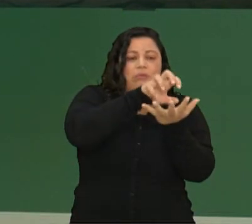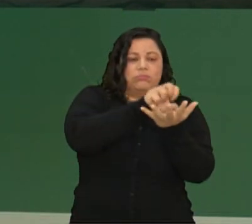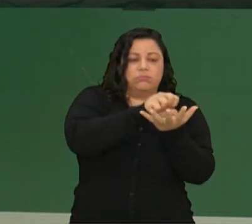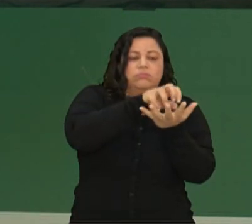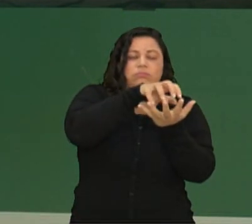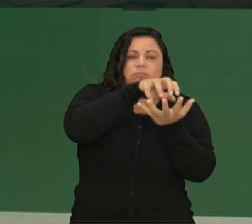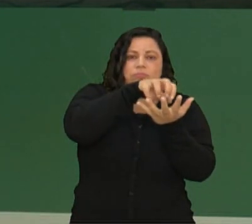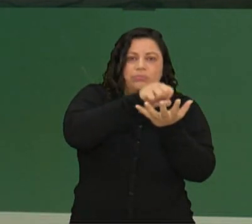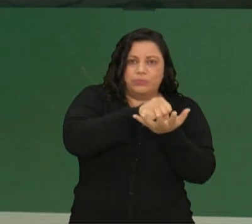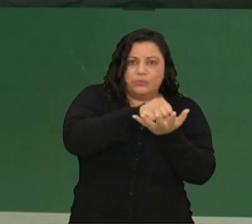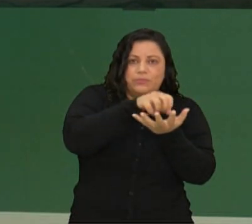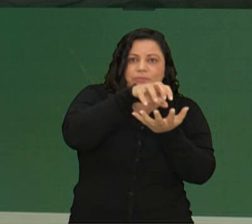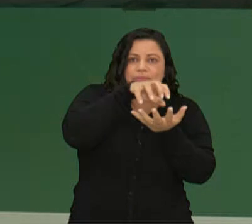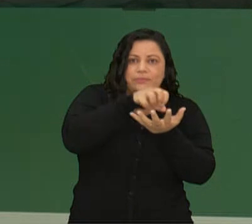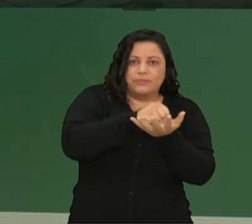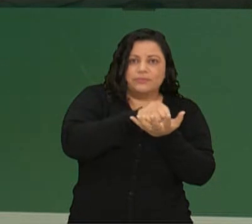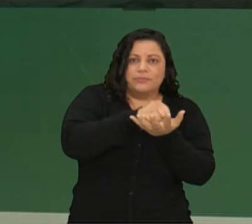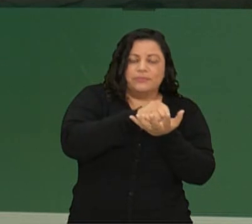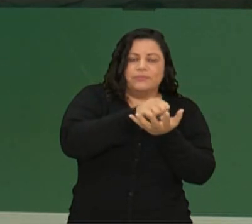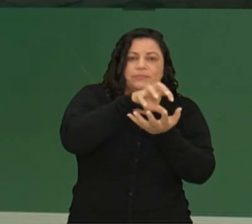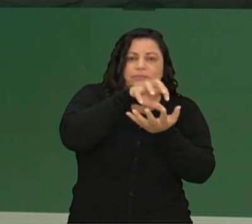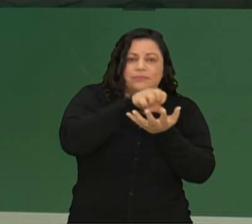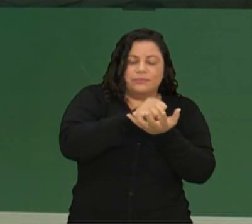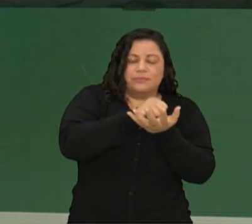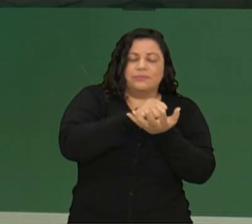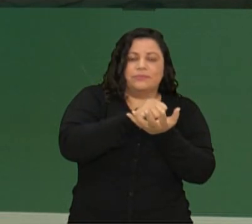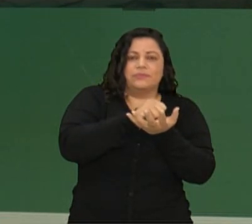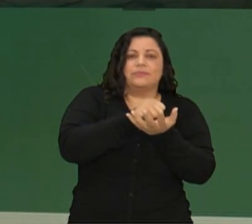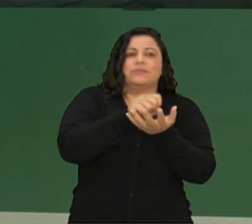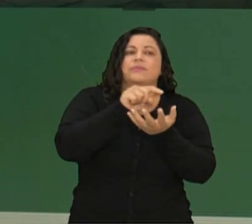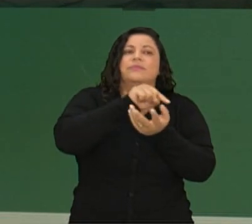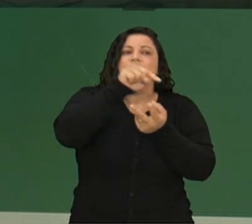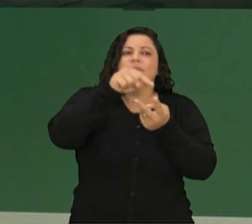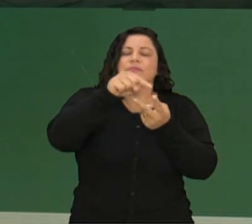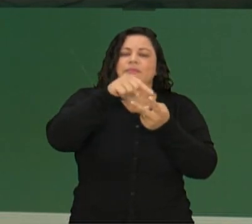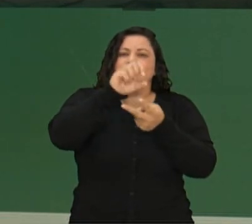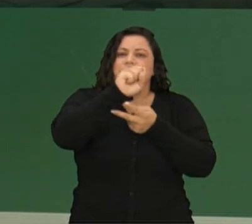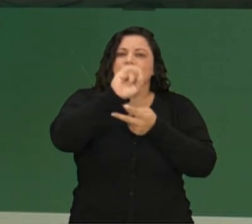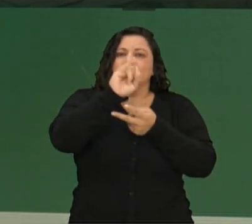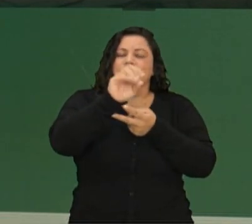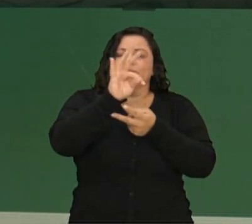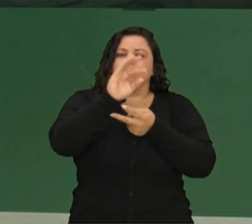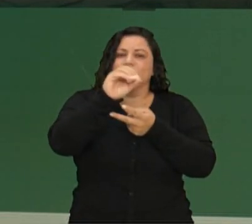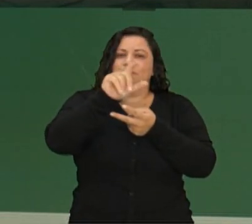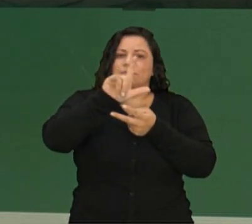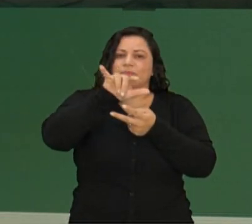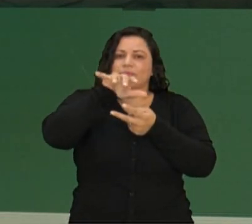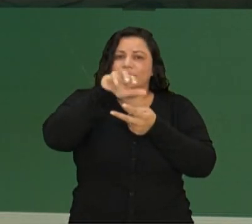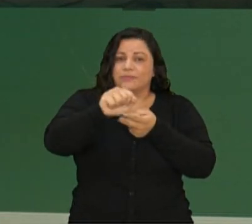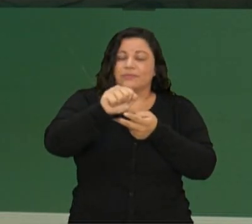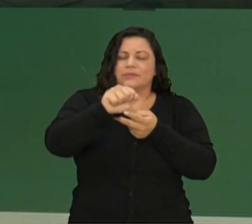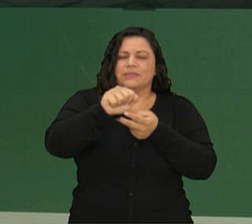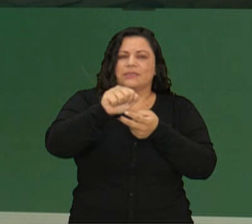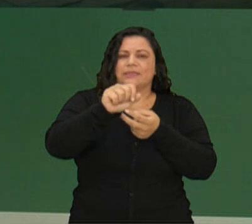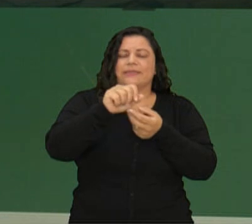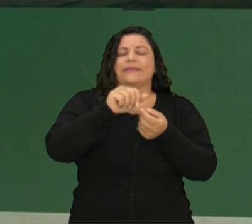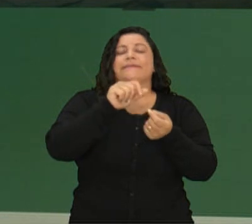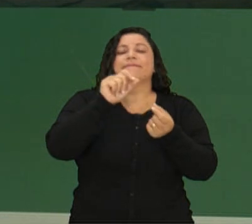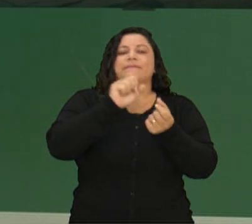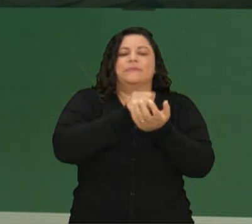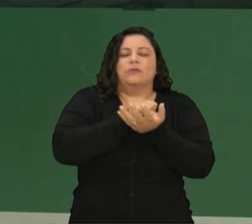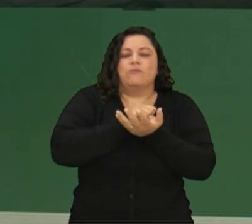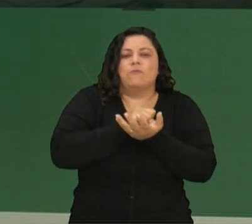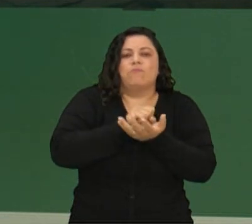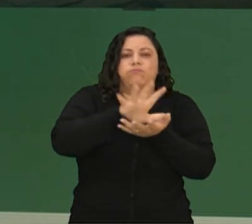músculo cardíaco, ou seja, quando os ventrículos se contraem, quando eles fazem força para impulsionar o sangue